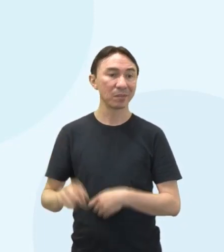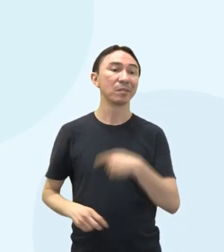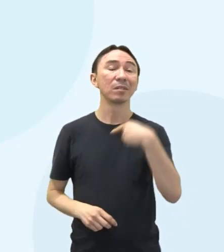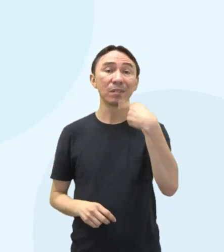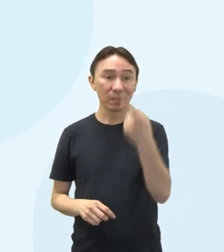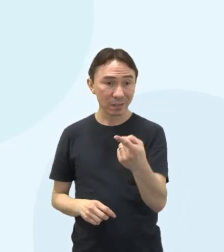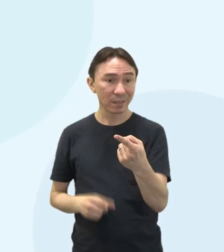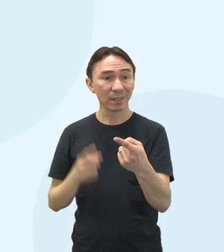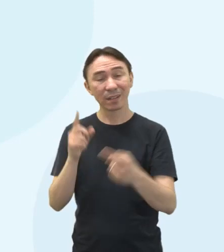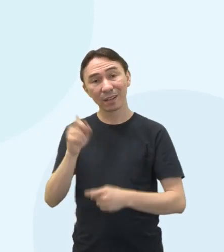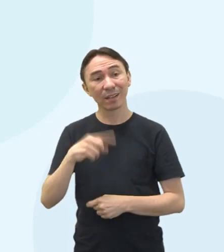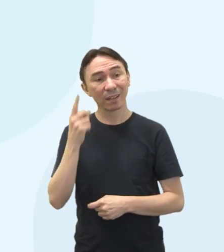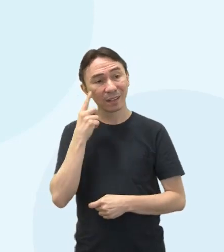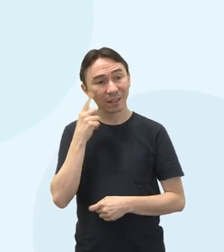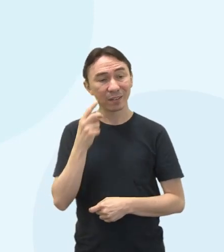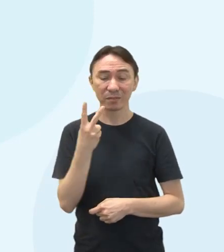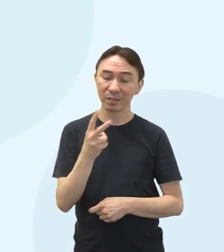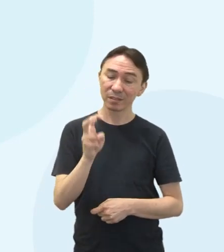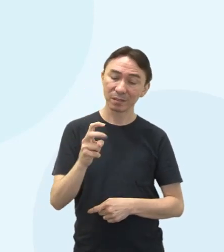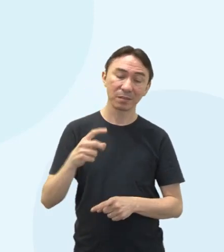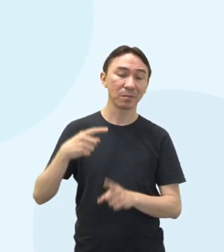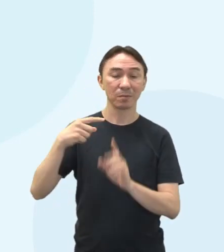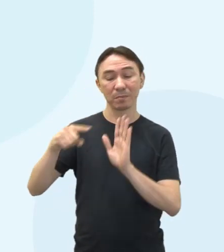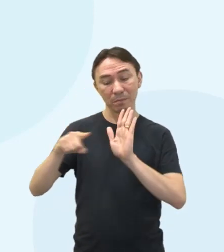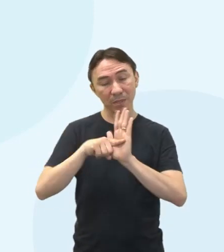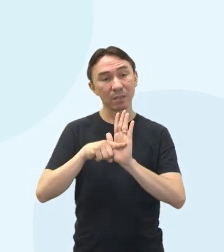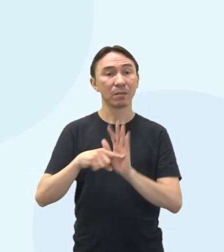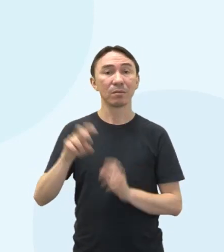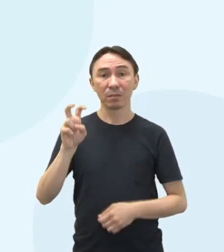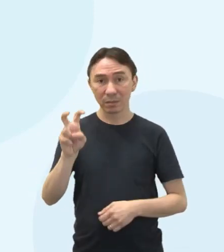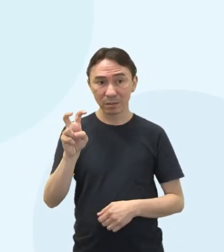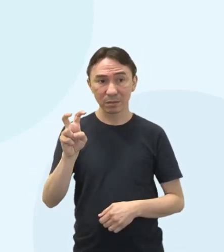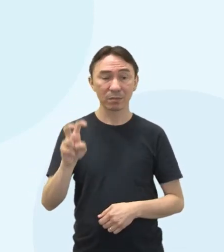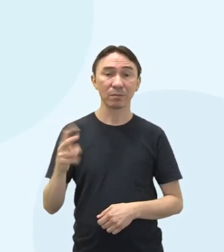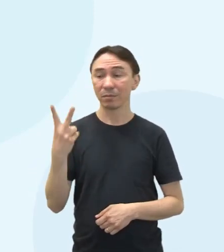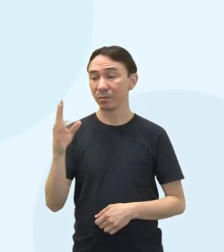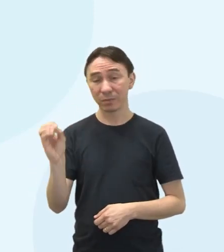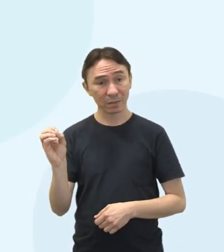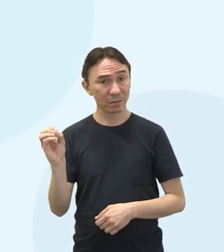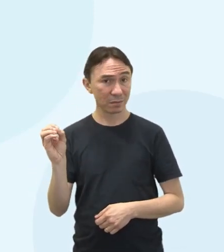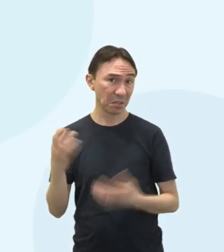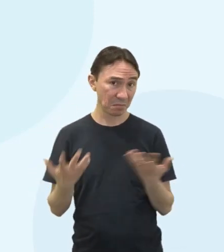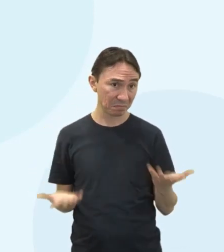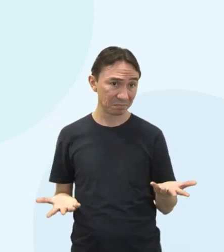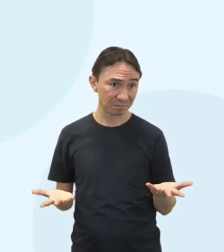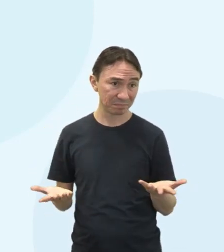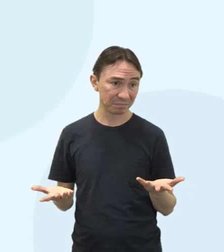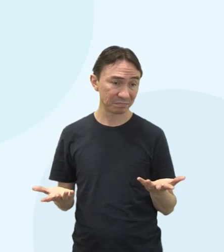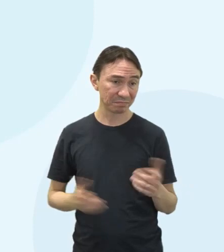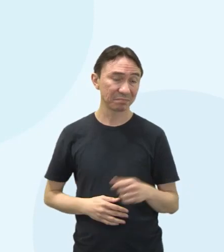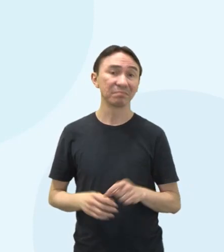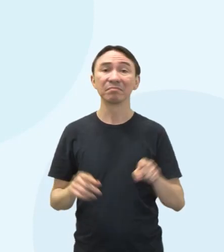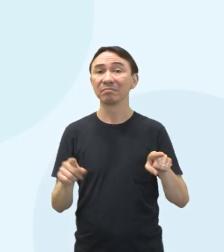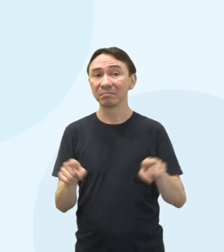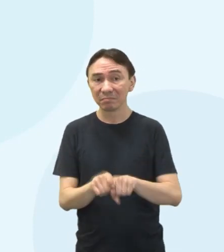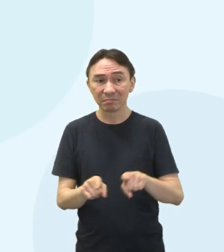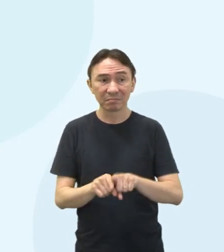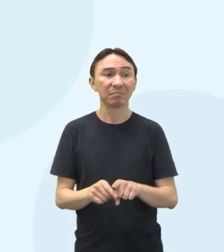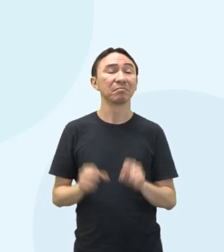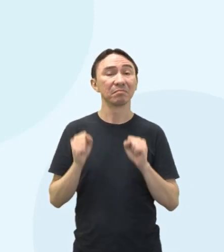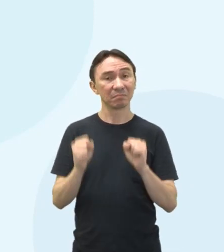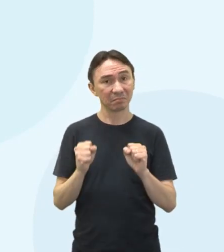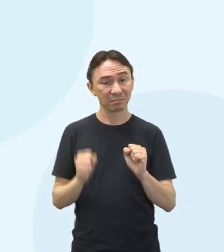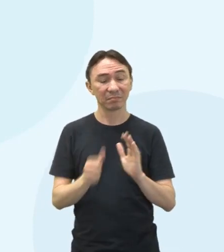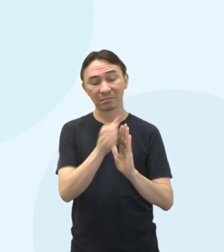elemento seria o segundo ele é neto 25 - 5 20 e também poderíamos explorar muito e essa atividade